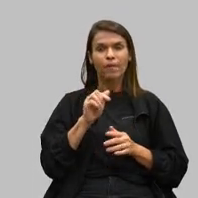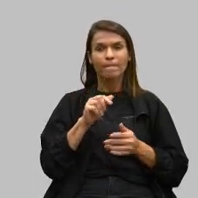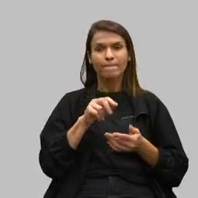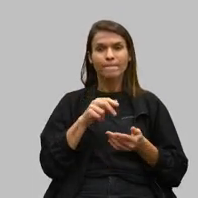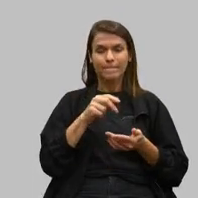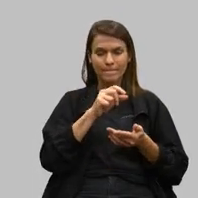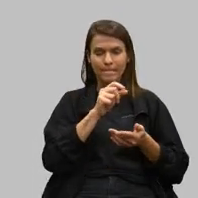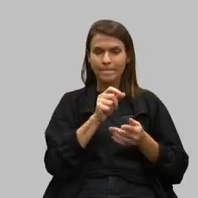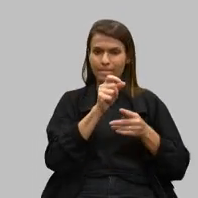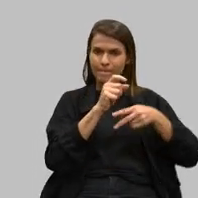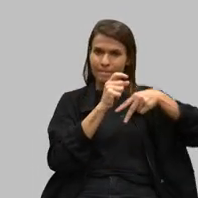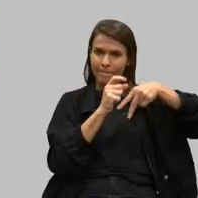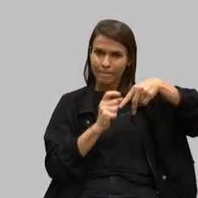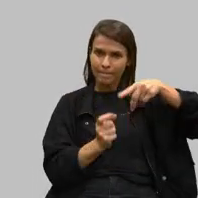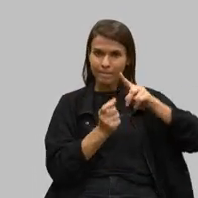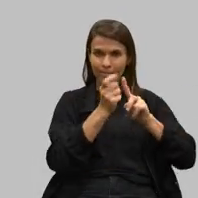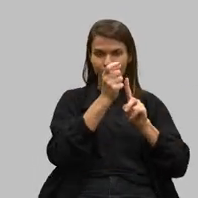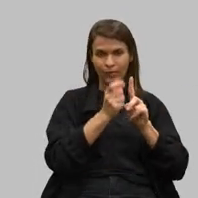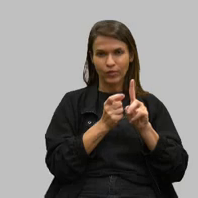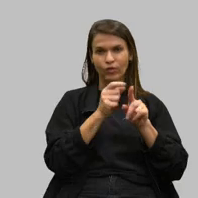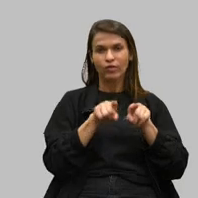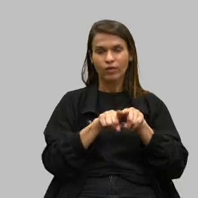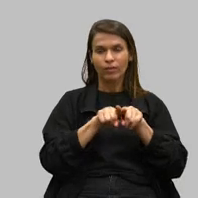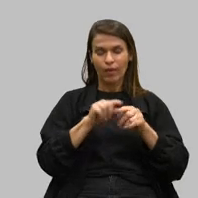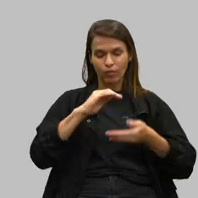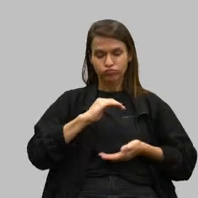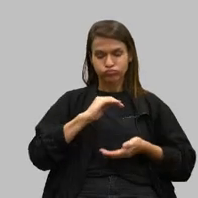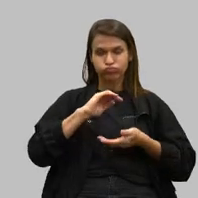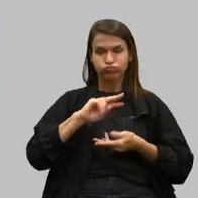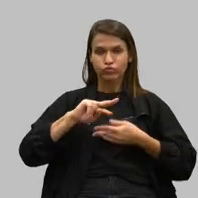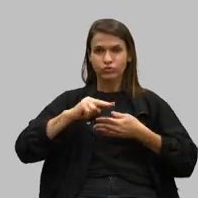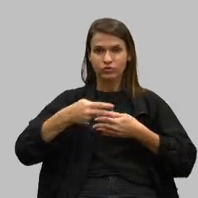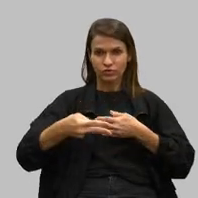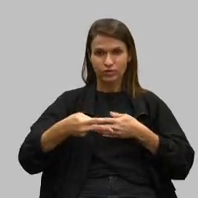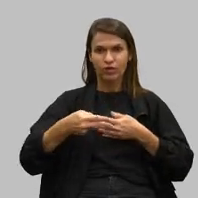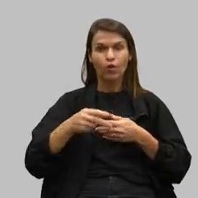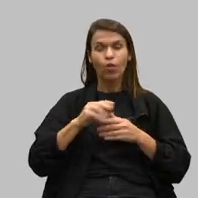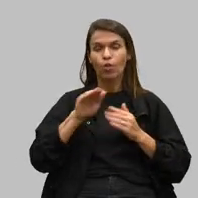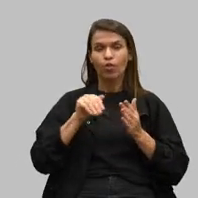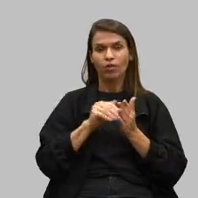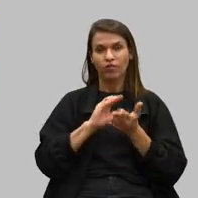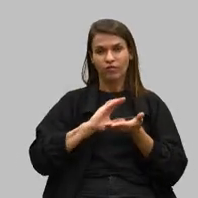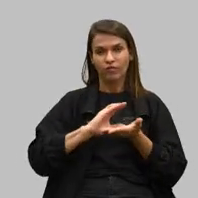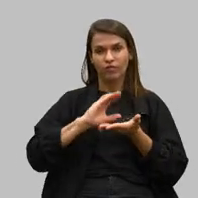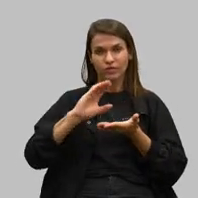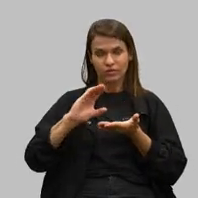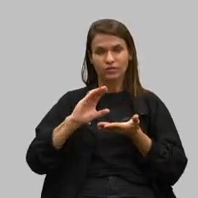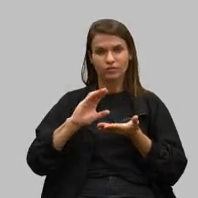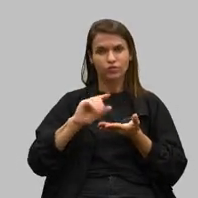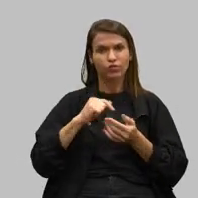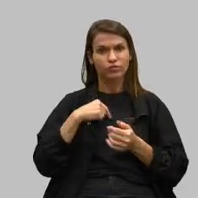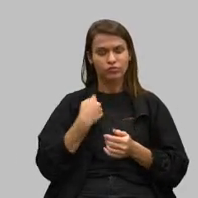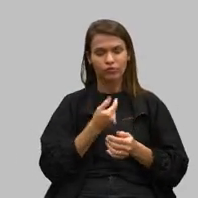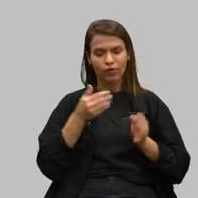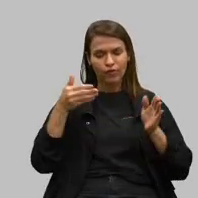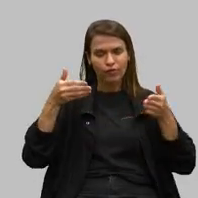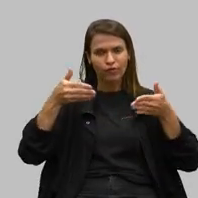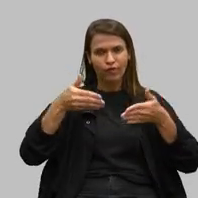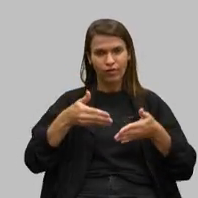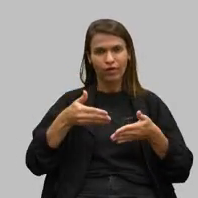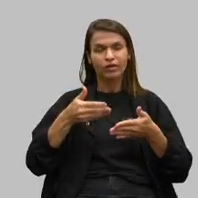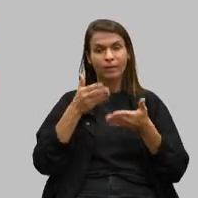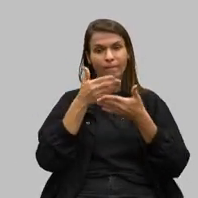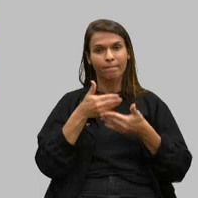hemodiálise com o transplante. Então, é tudo que a gente vem fazendo de investimento, porque a gente está bem focado em